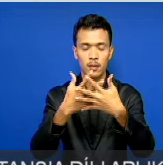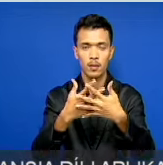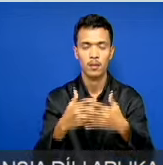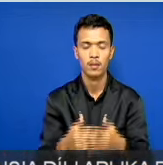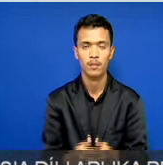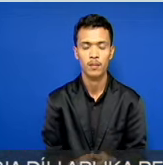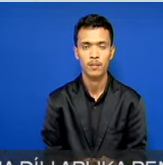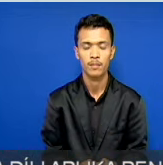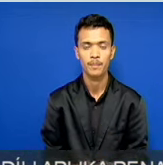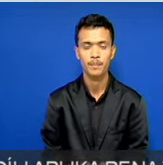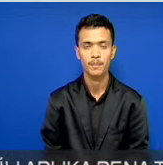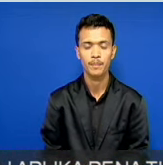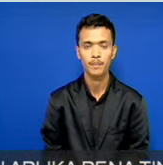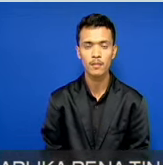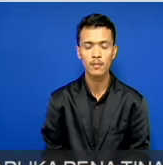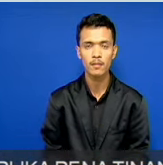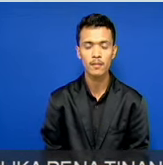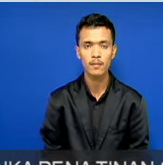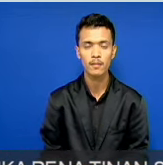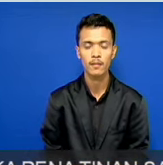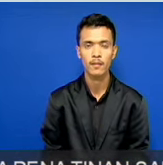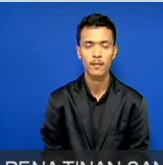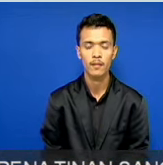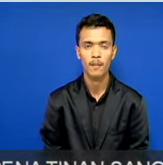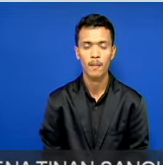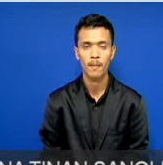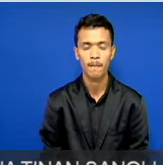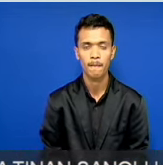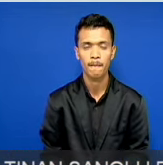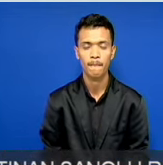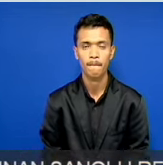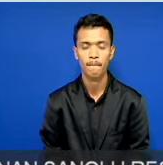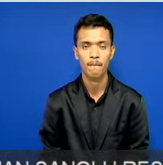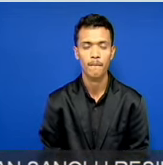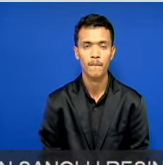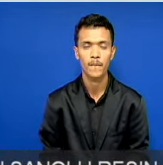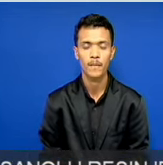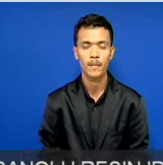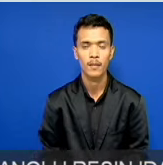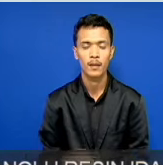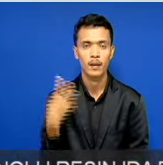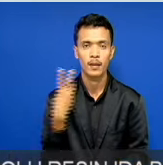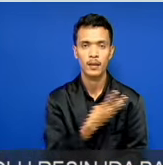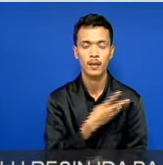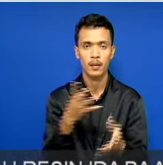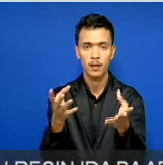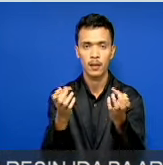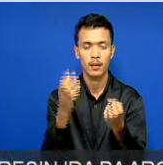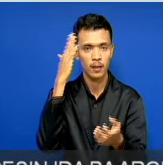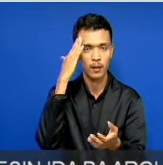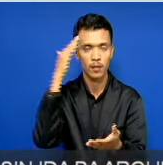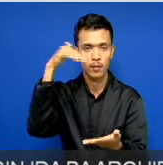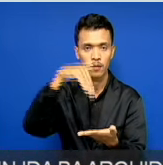acto cruel da nene, entidade Estado União sira maha. Agora, Itacara refleta e depois de Tina